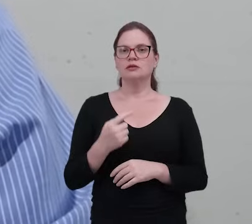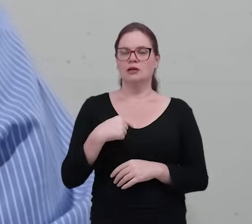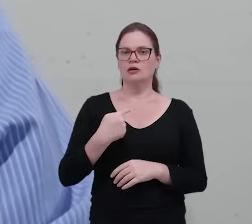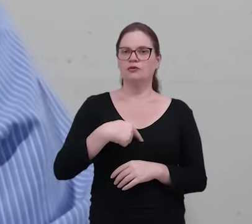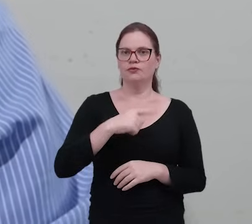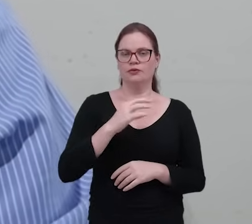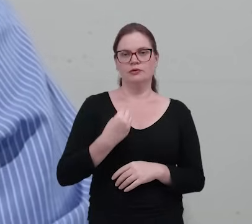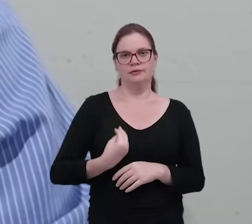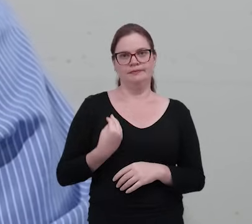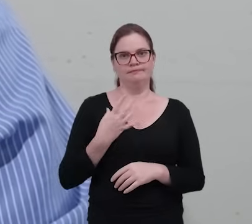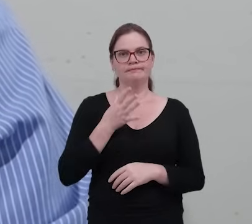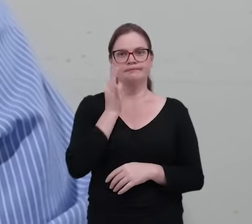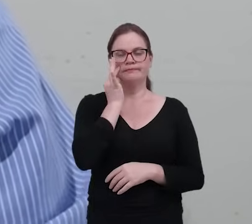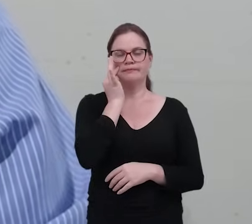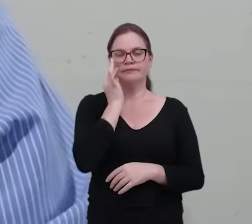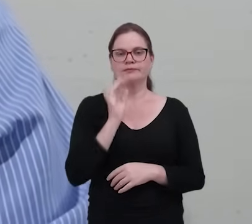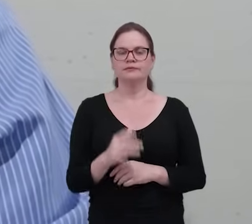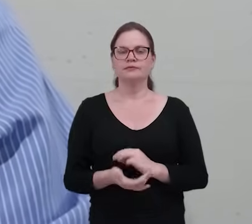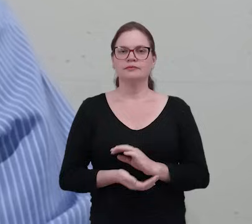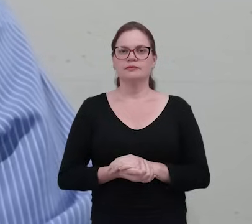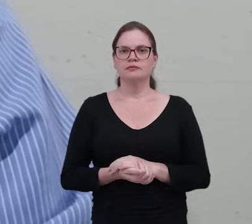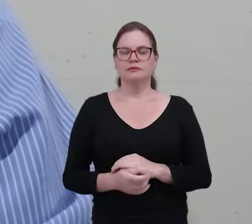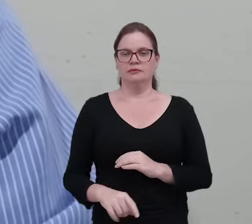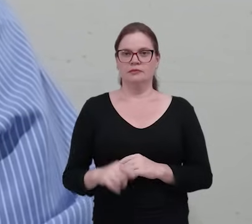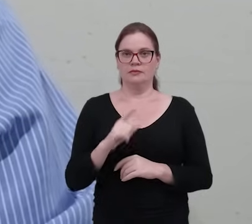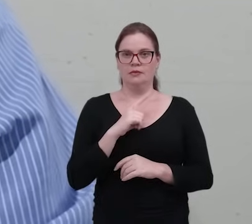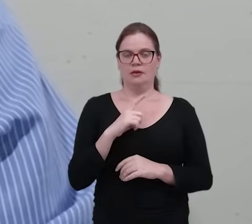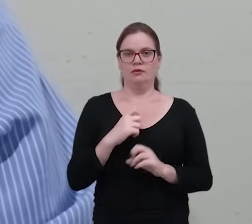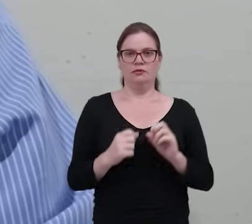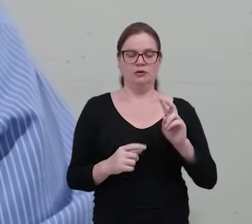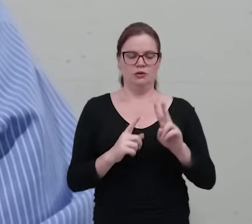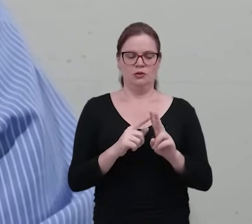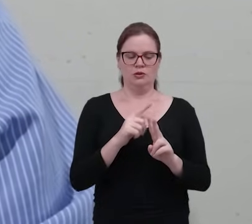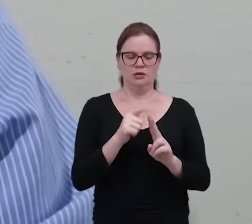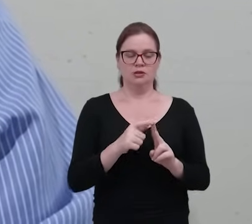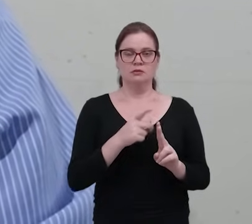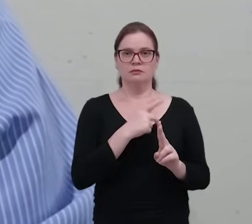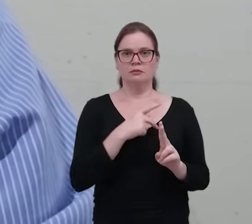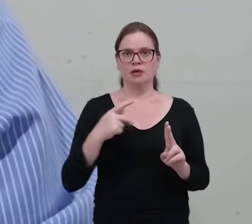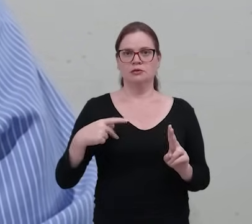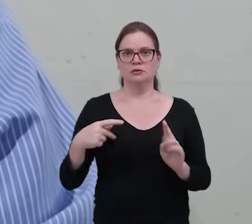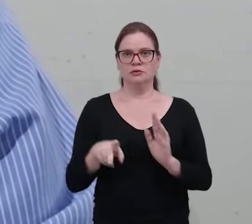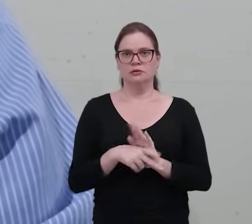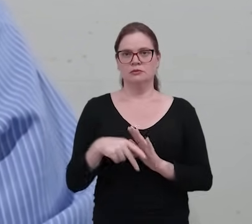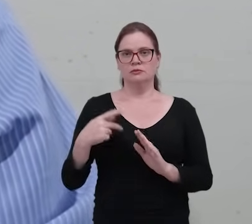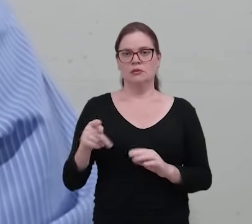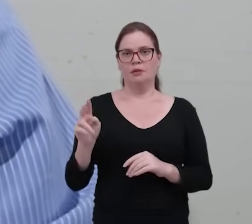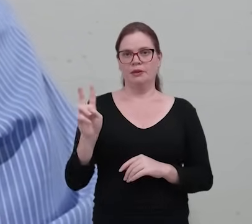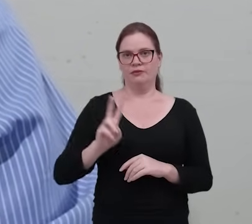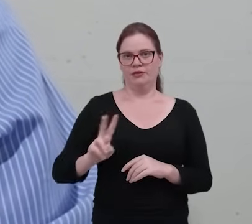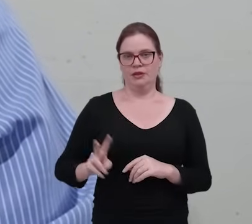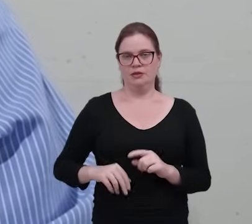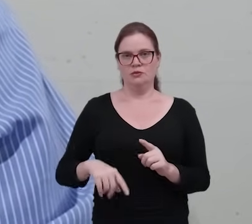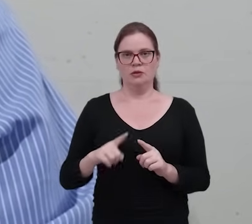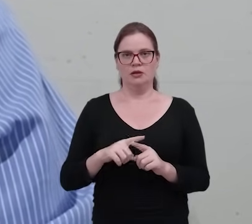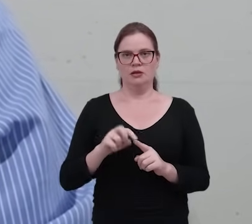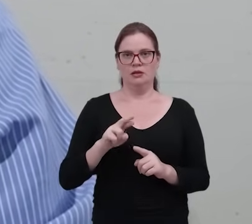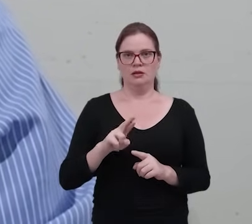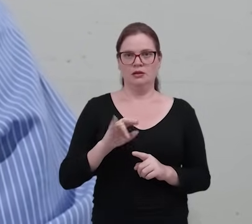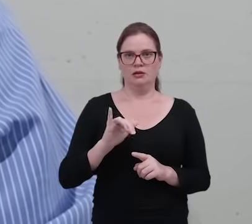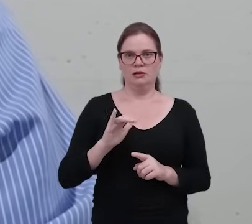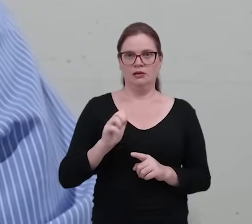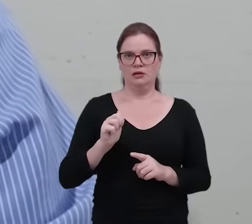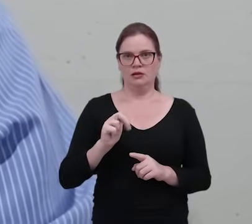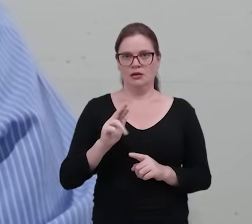e eu tive a oportunidade de estar presente, 2 pastores da Venezuela, pastor